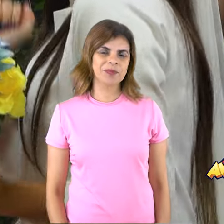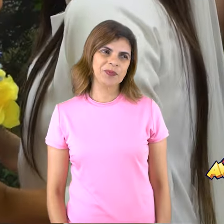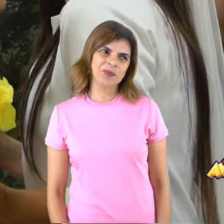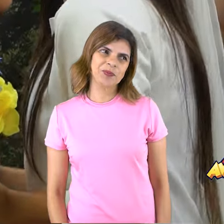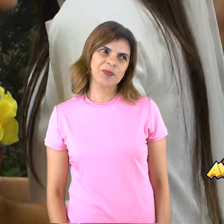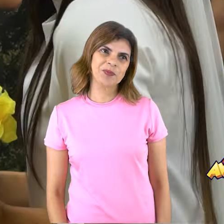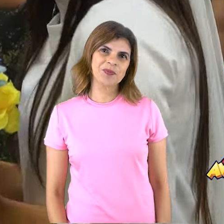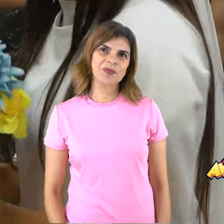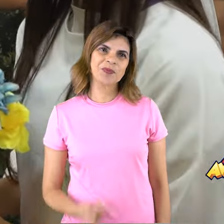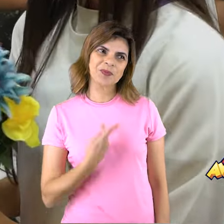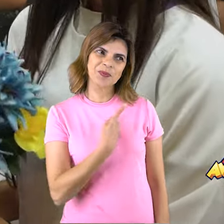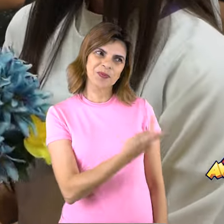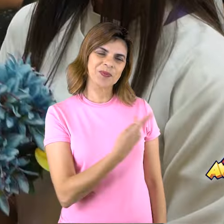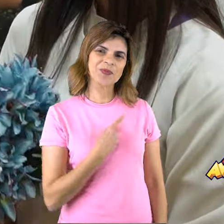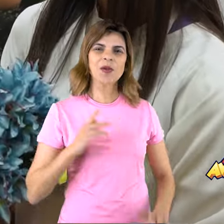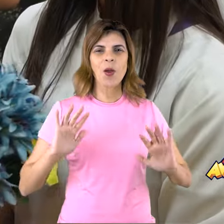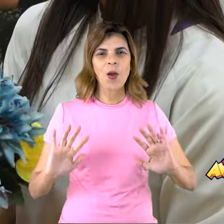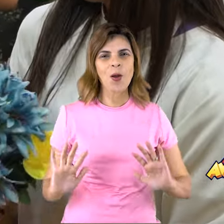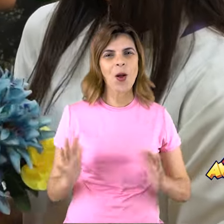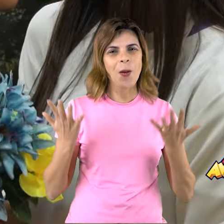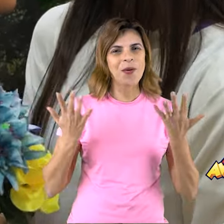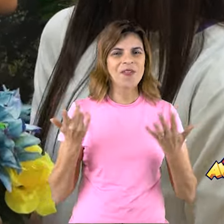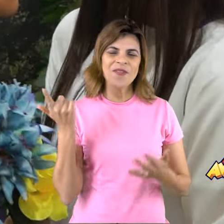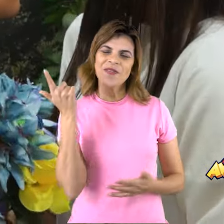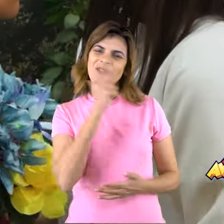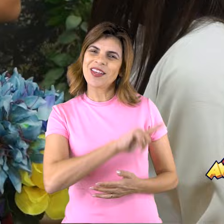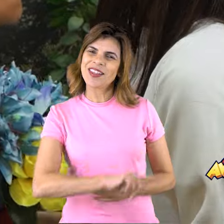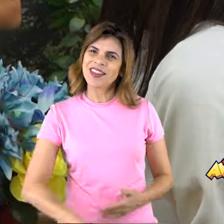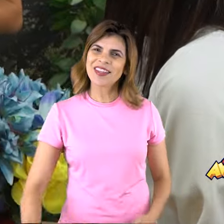Acho que chegou a hora da gente comemorar a nossa vitória!